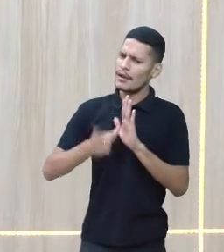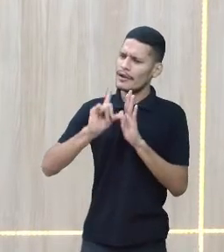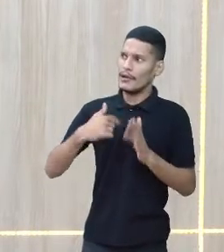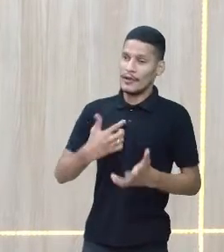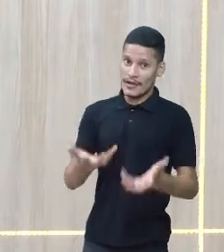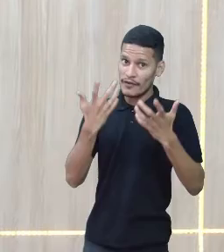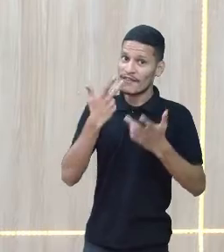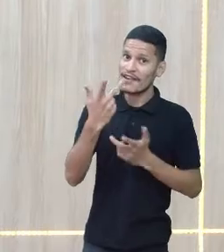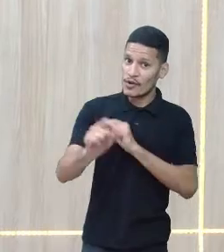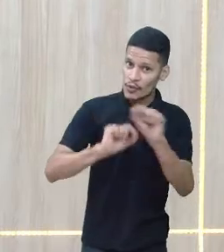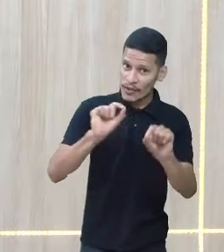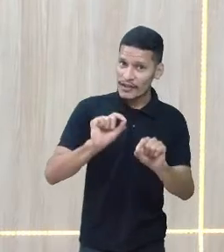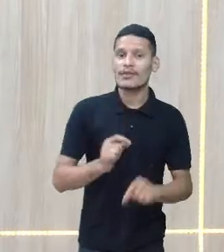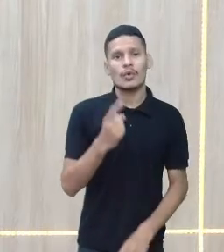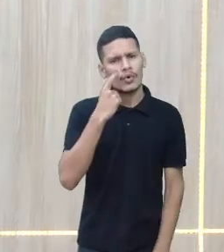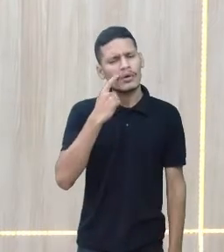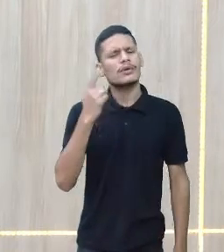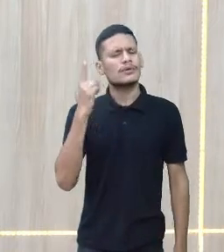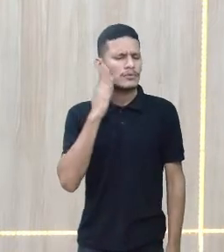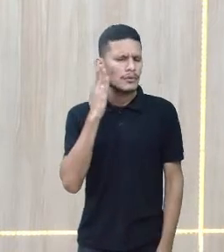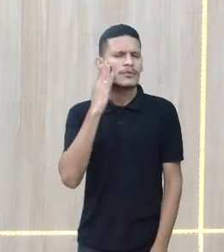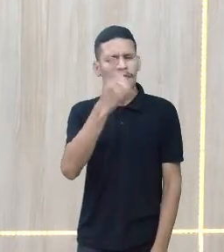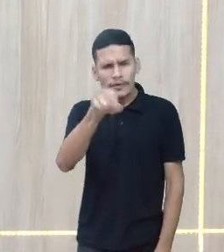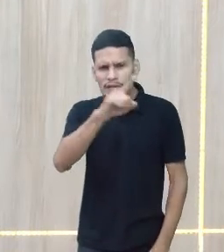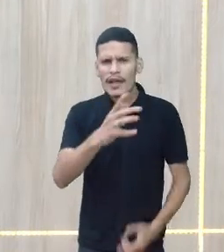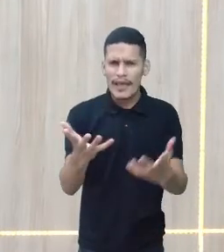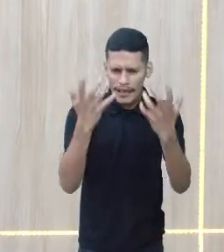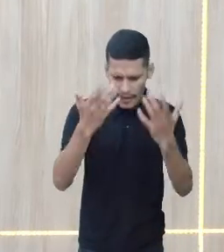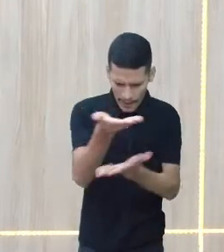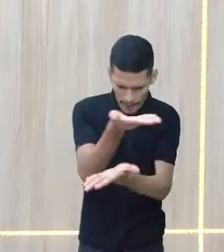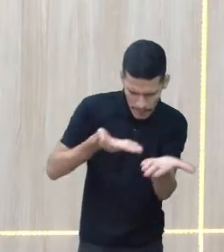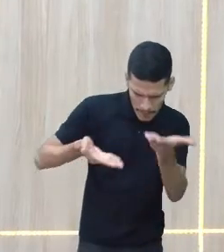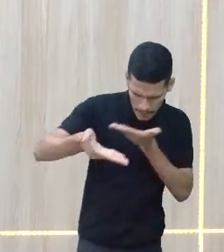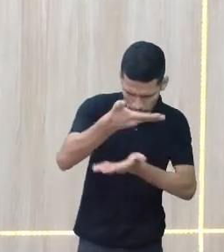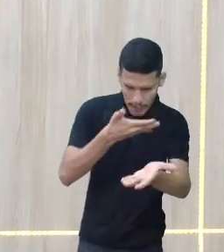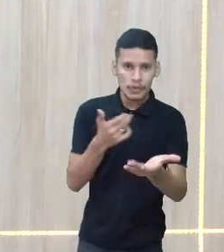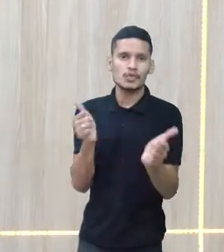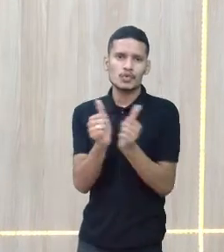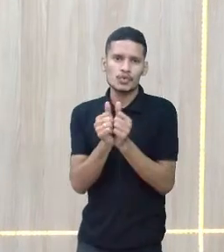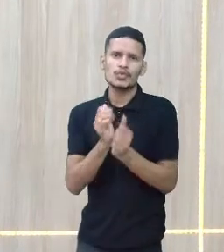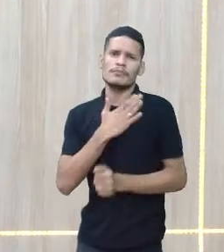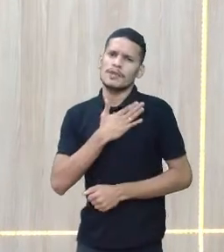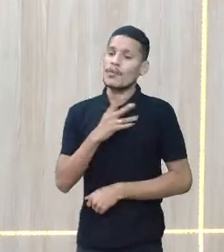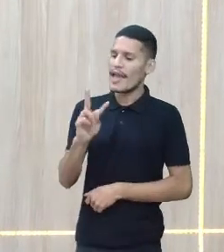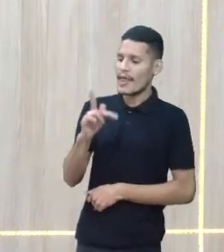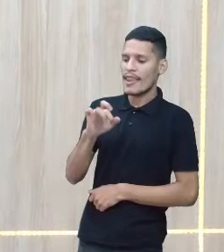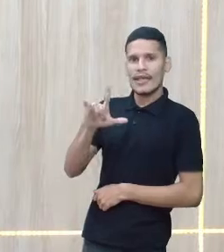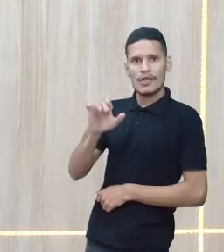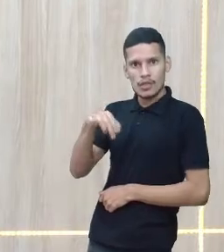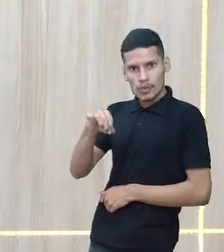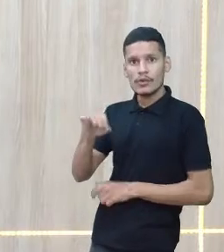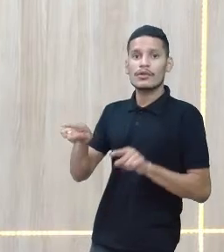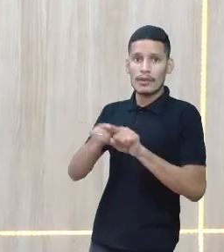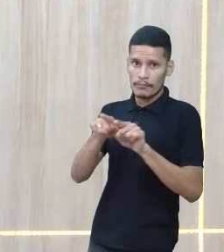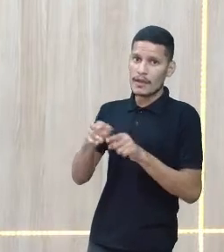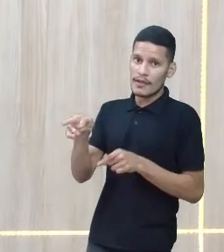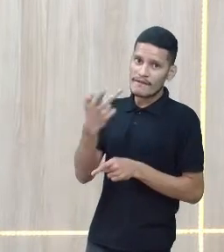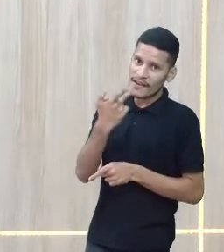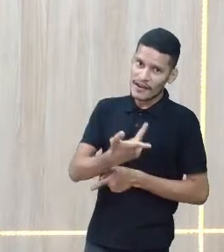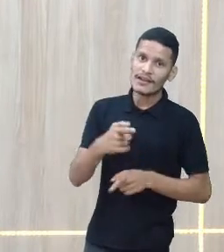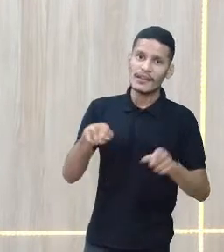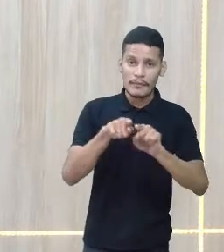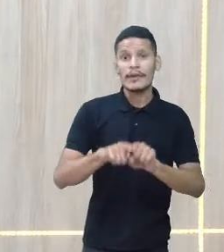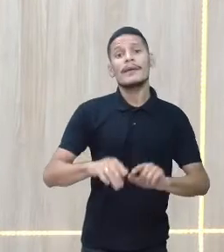vocês que eu sei que vocês estão aí doidos para interagir comigo, com o Heleno que está aqui, vou passar a bola para ele,